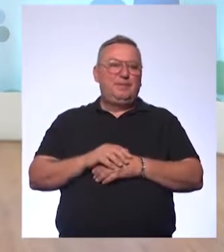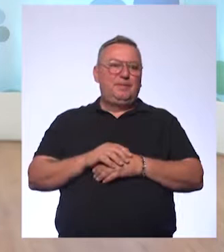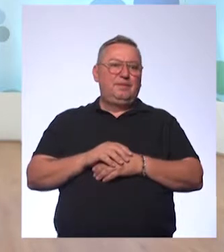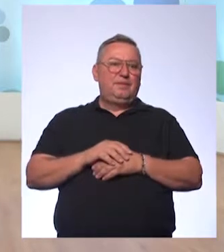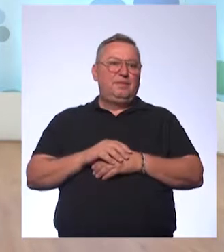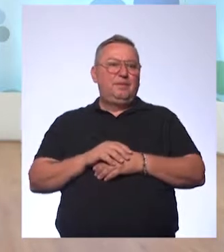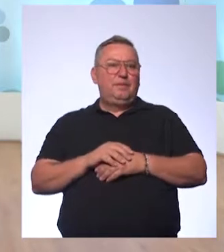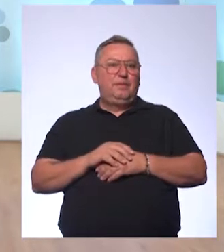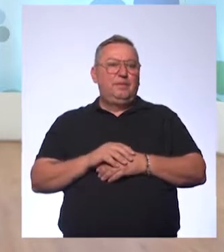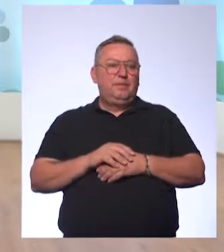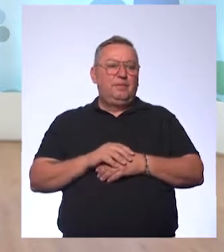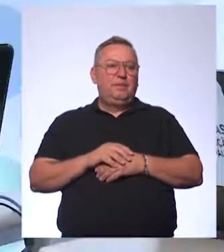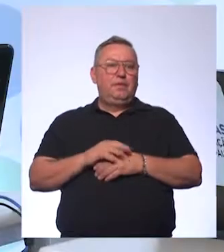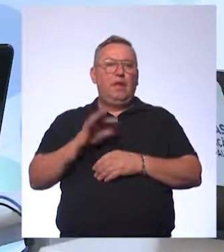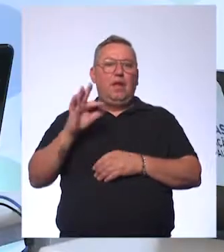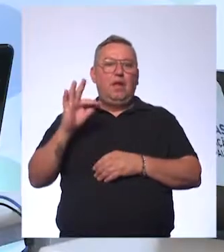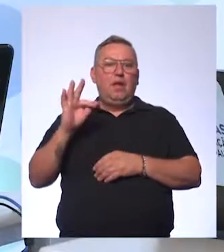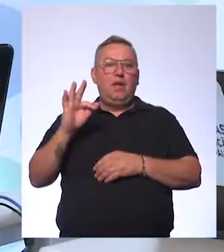Sim. O Flávio.